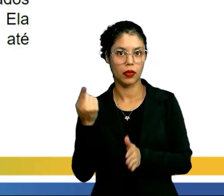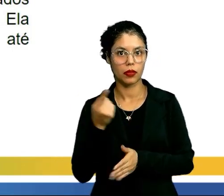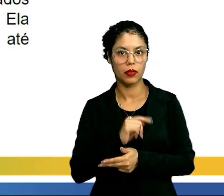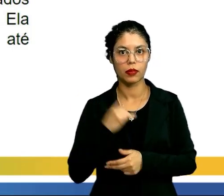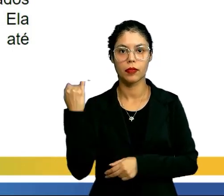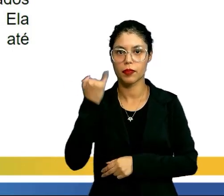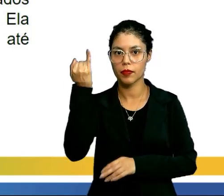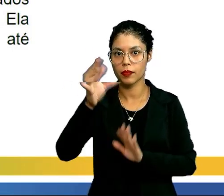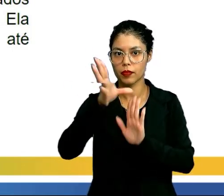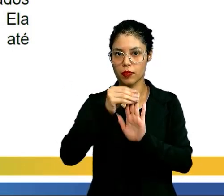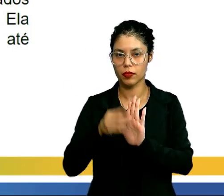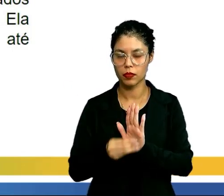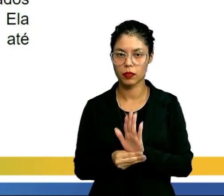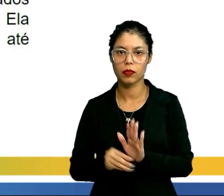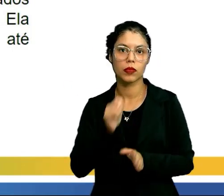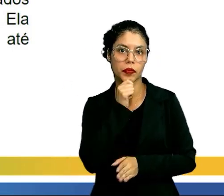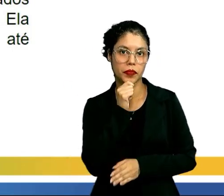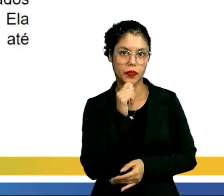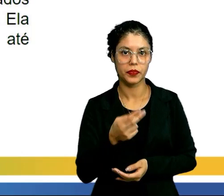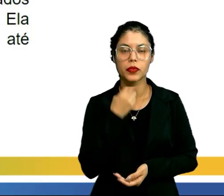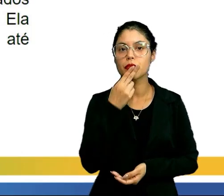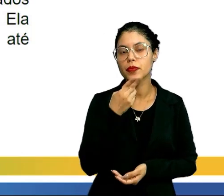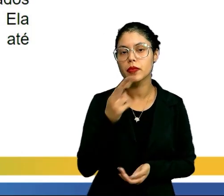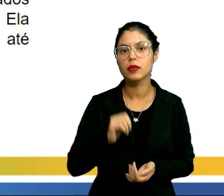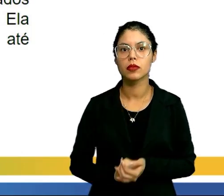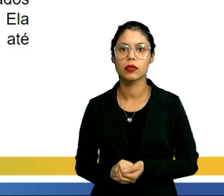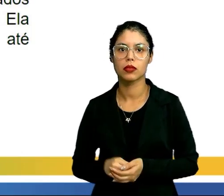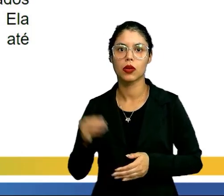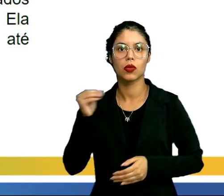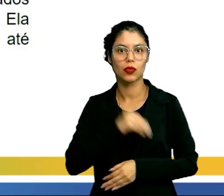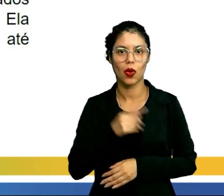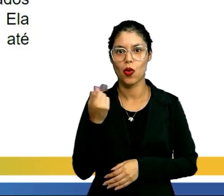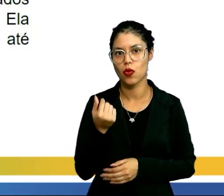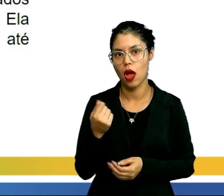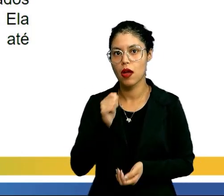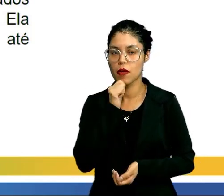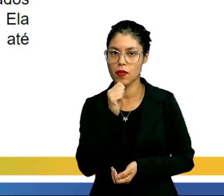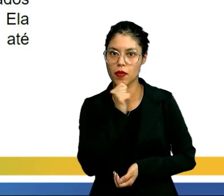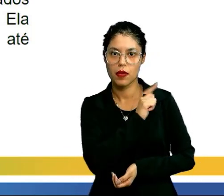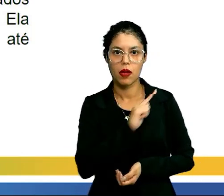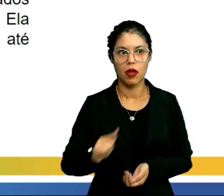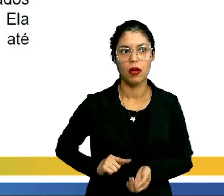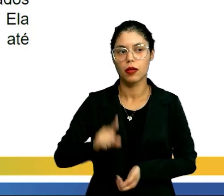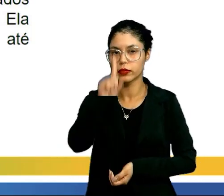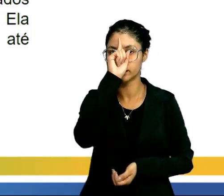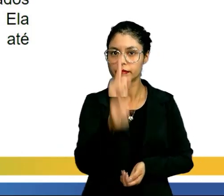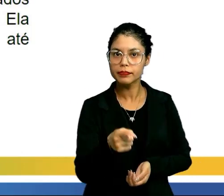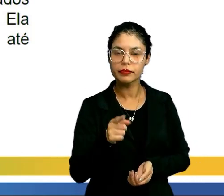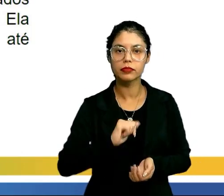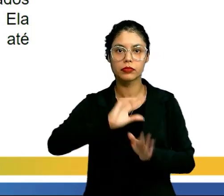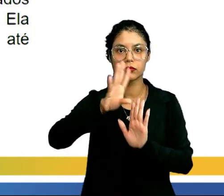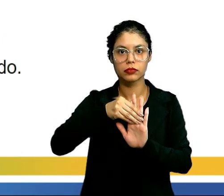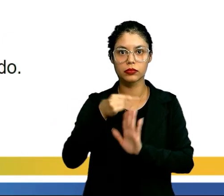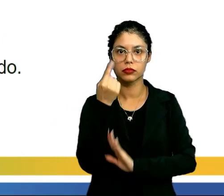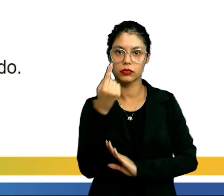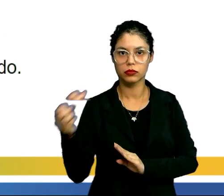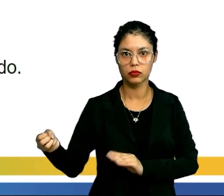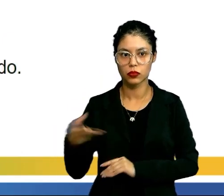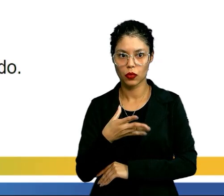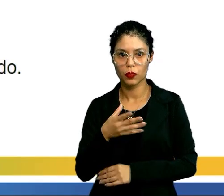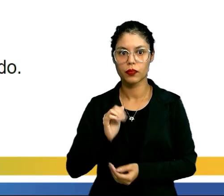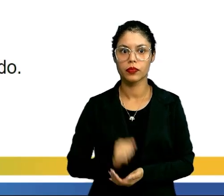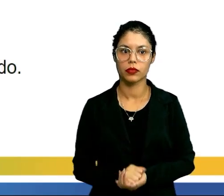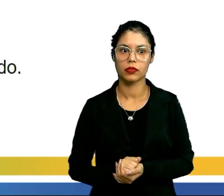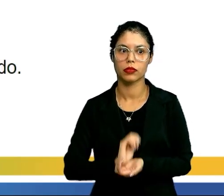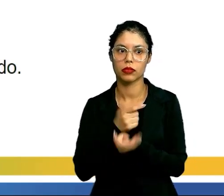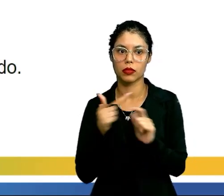principais medidas atinge o fumante no bolso. O governo fica autorizado a fixar um novo preço